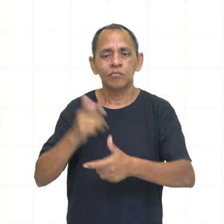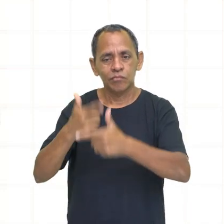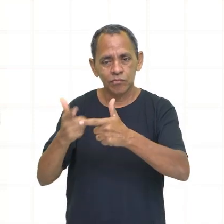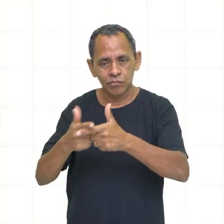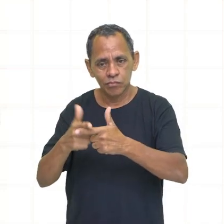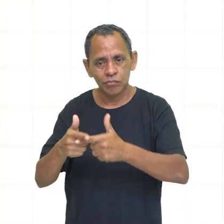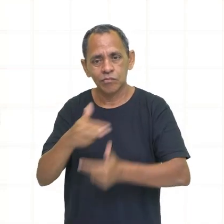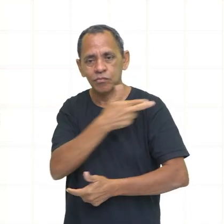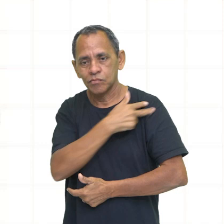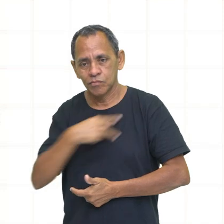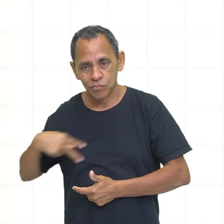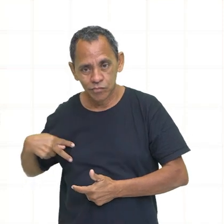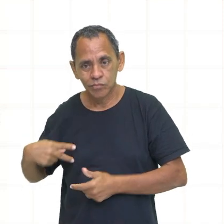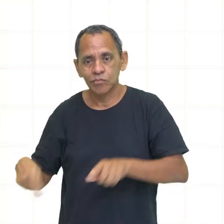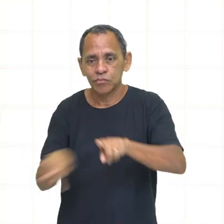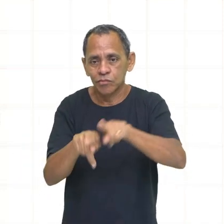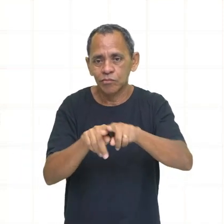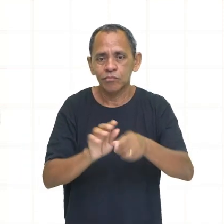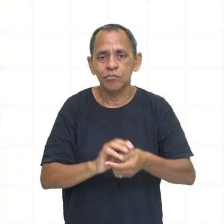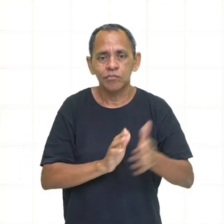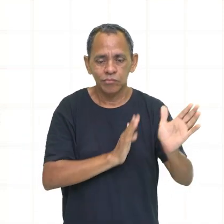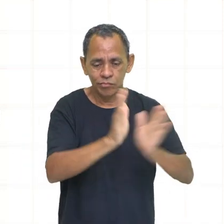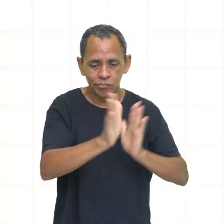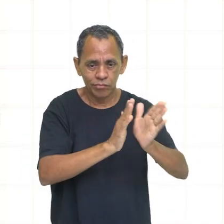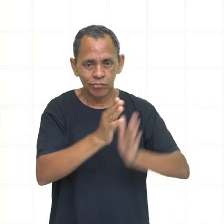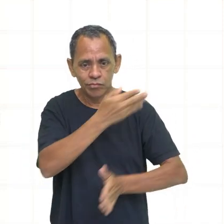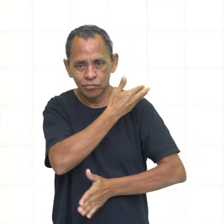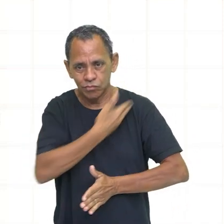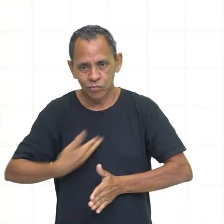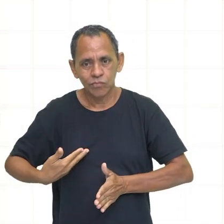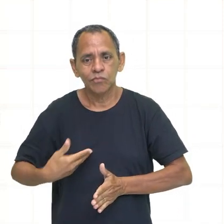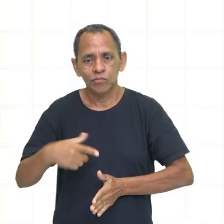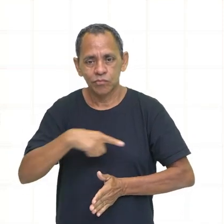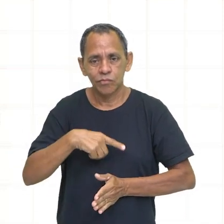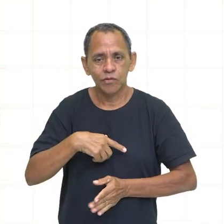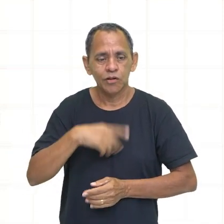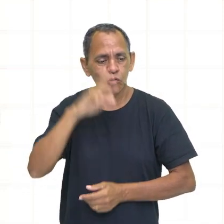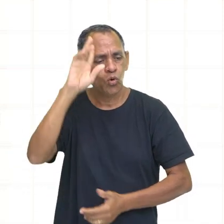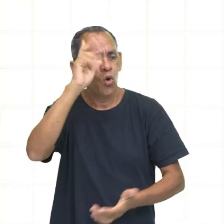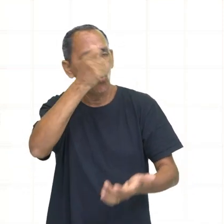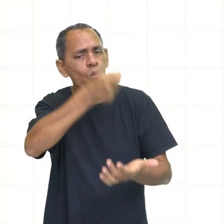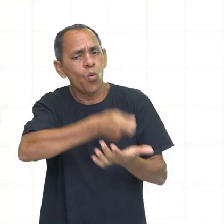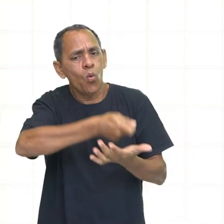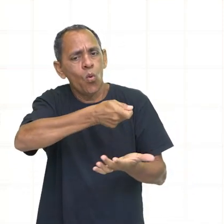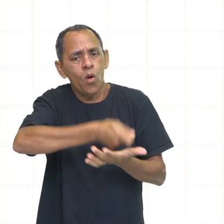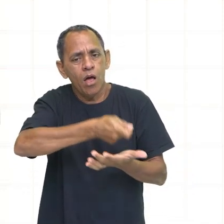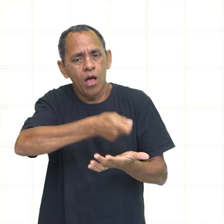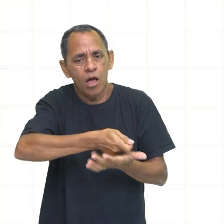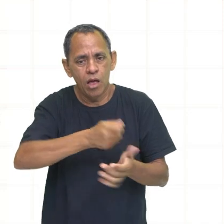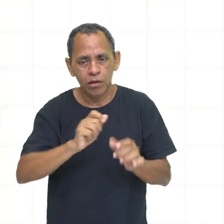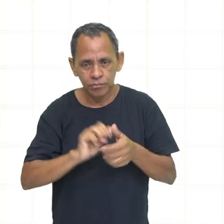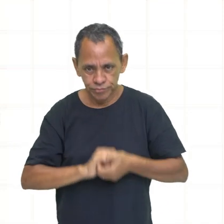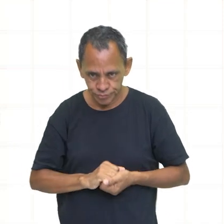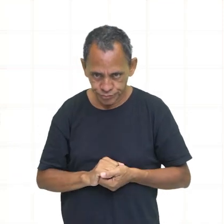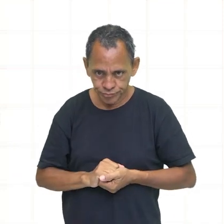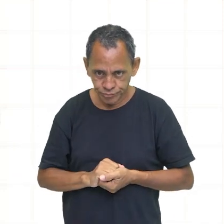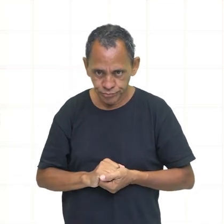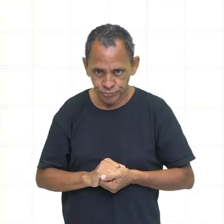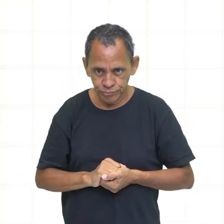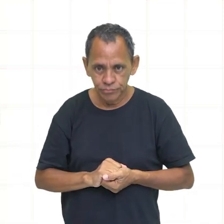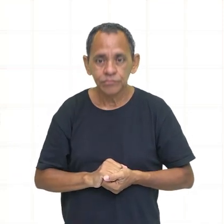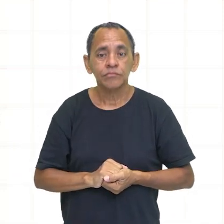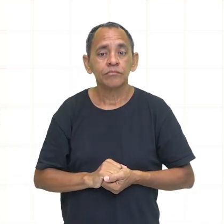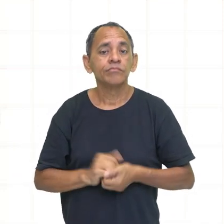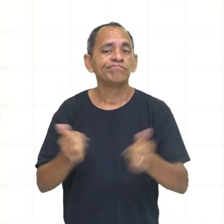que, durante o governo dele, houve ali a presença do autoritarismo do governo de Deodoro da